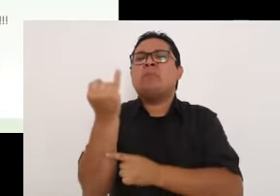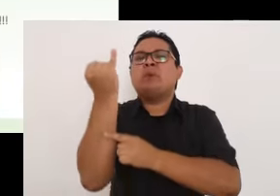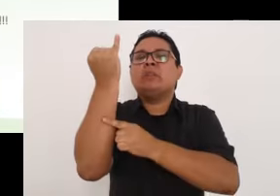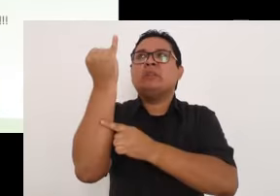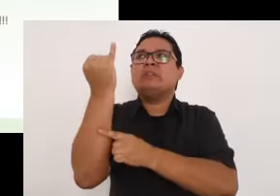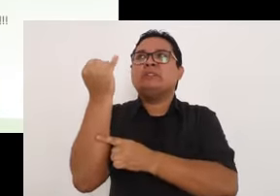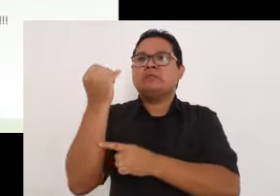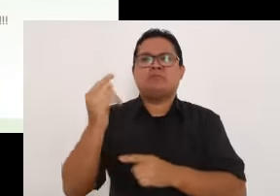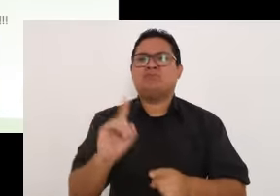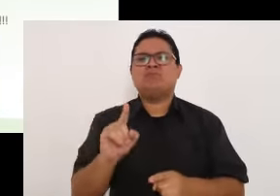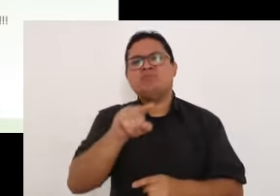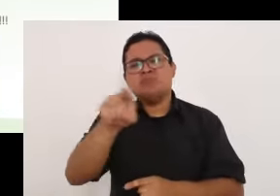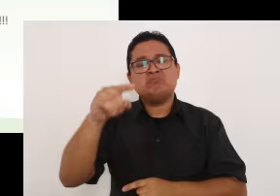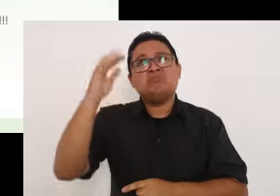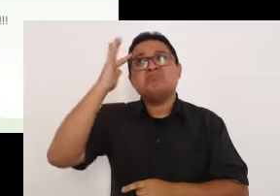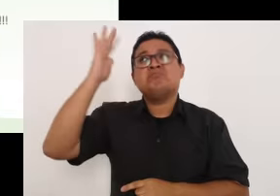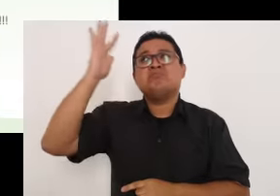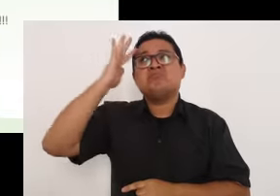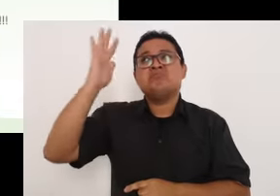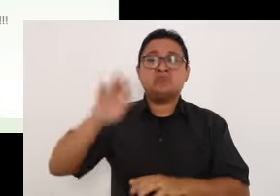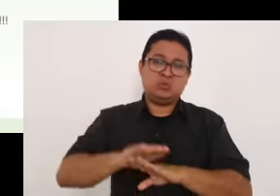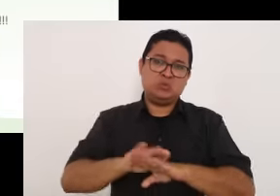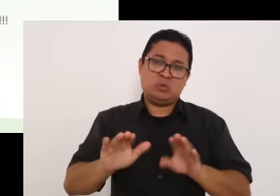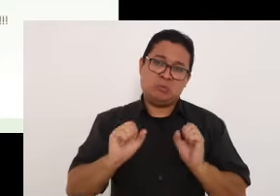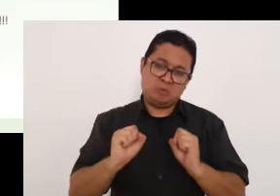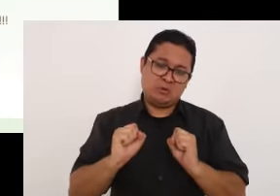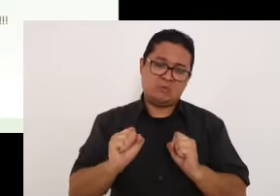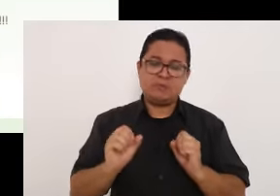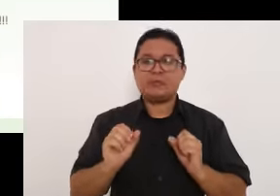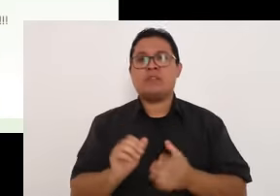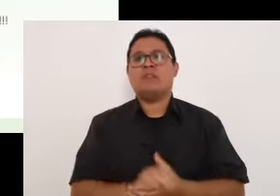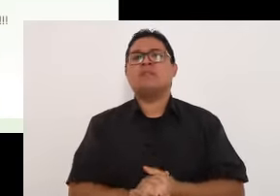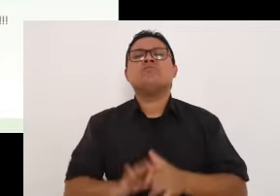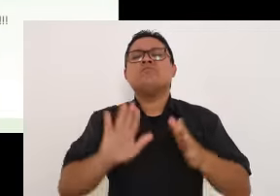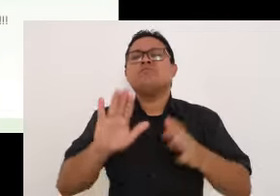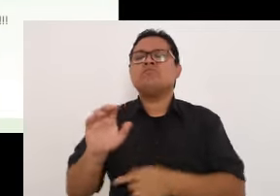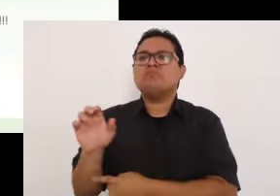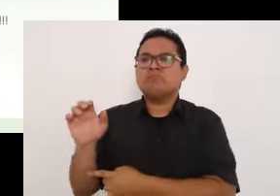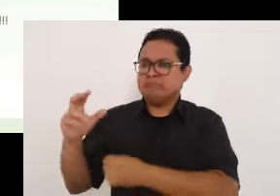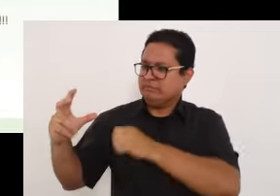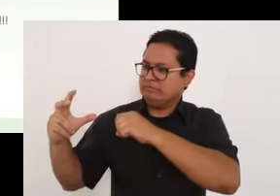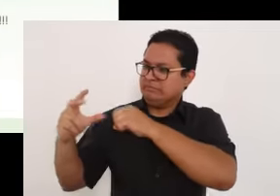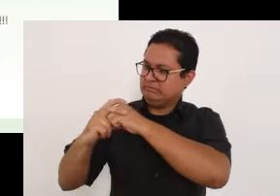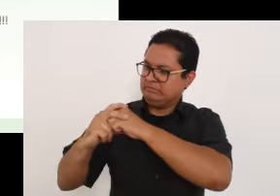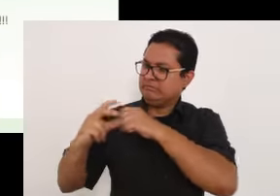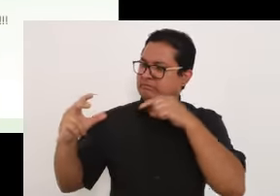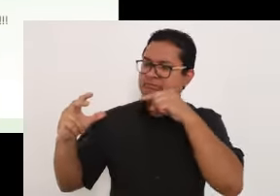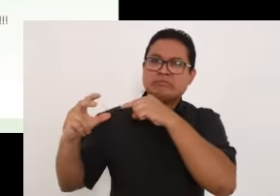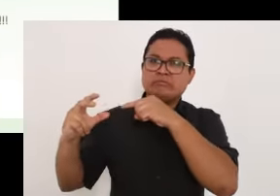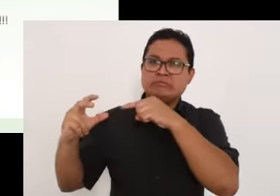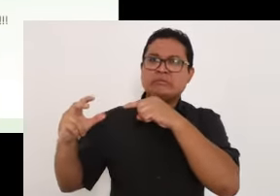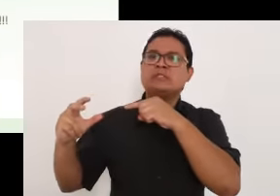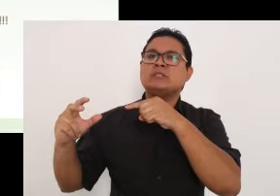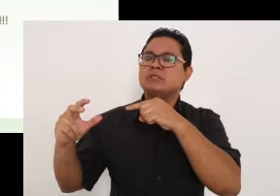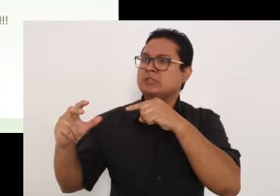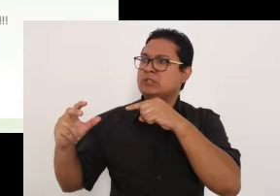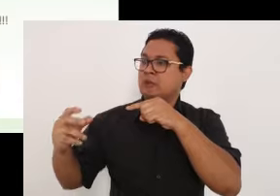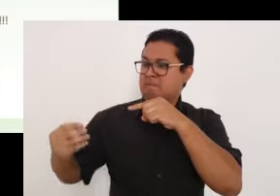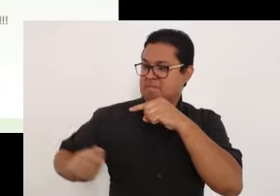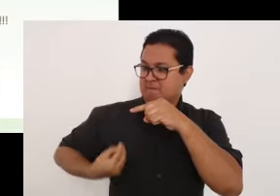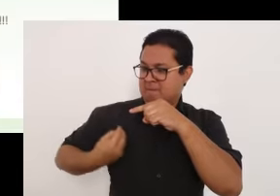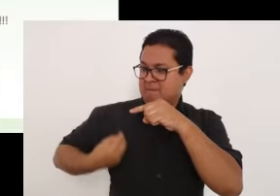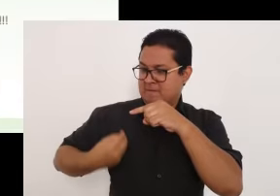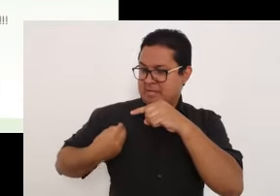você filosofar e chegar na sua própria resposta. Mas por que os vírus não são um ser